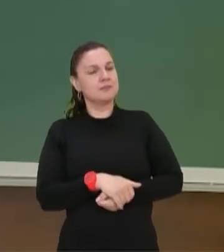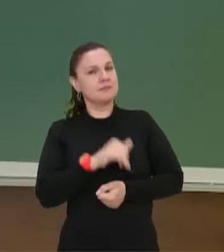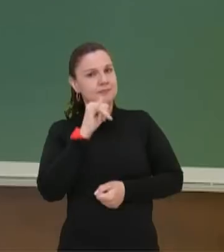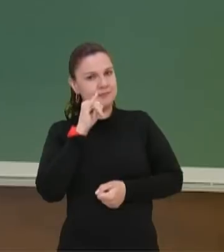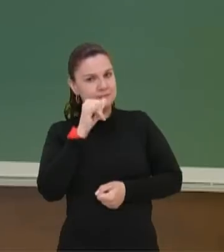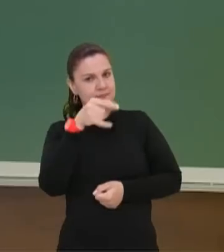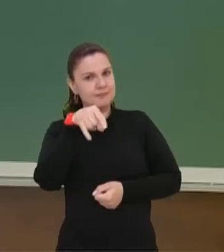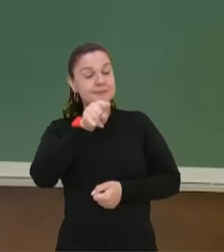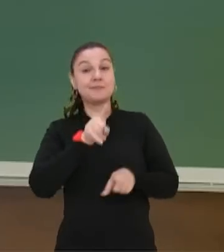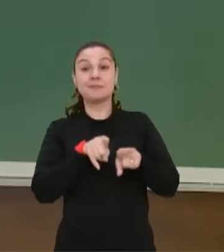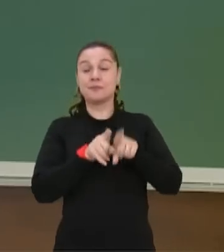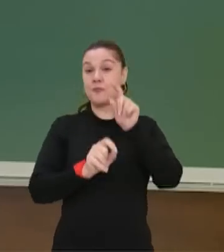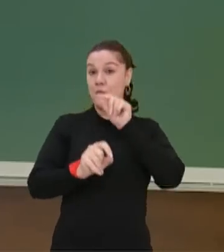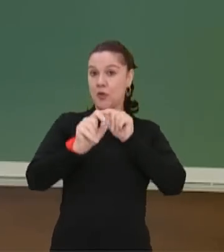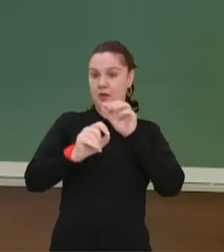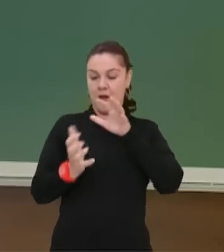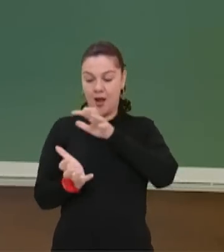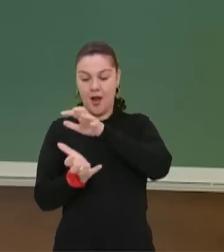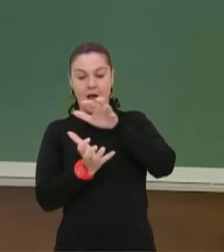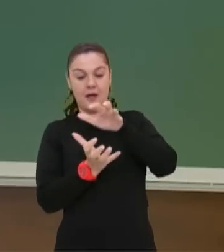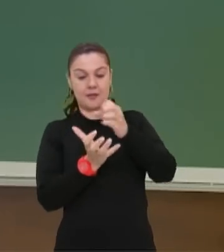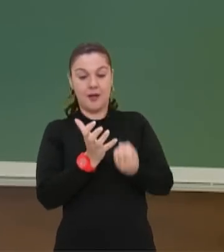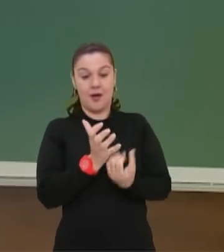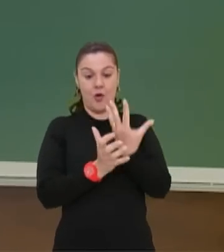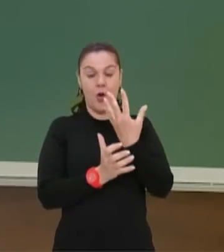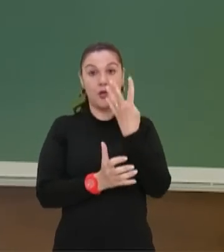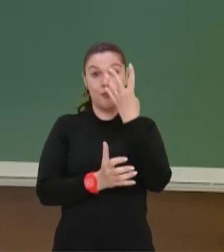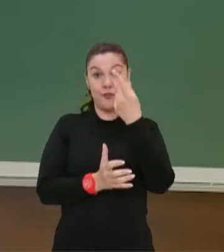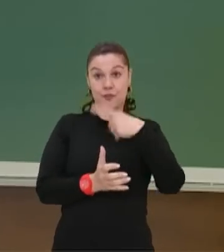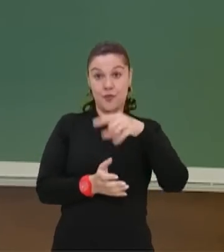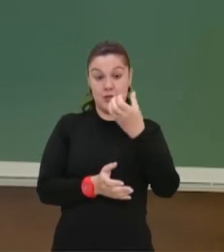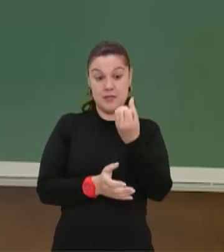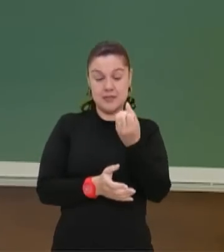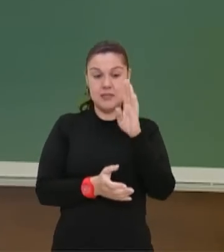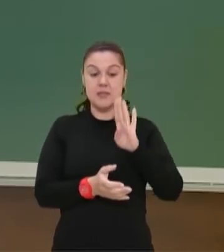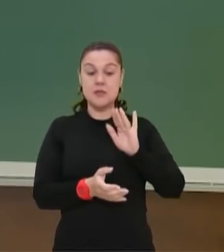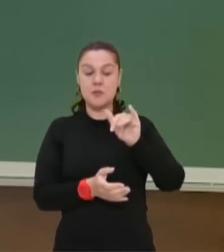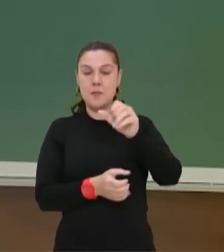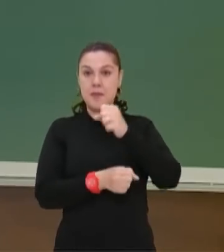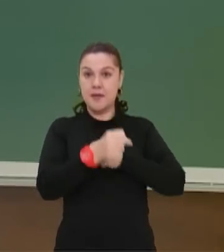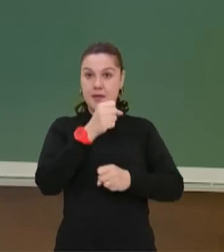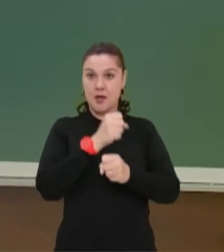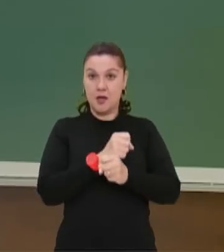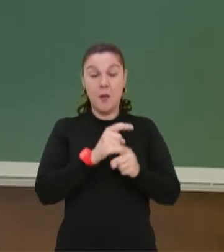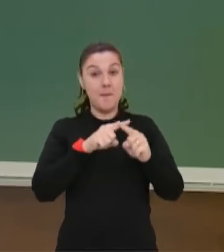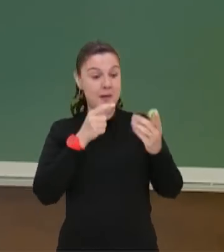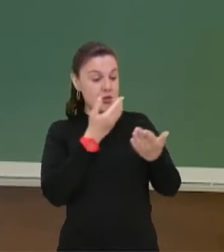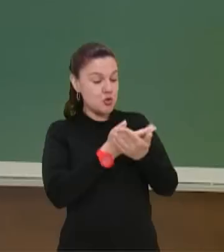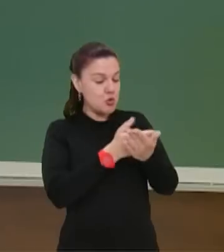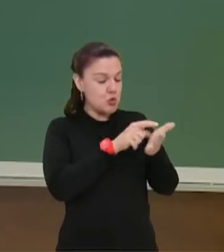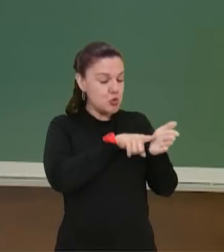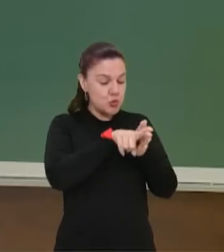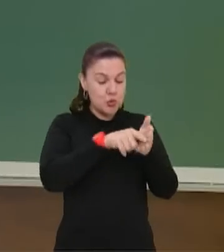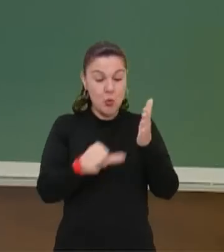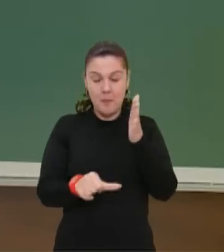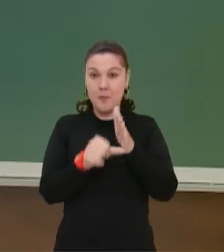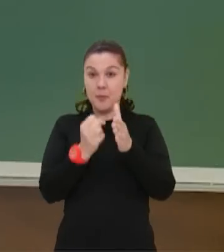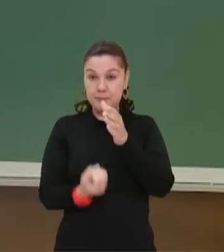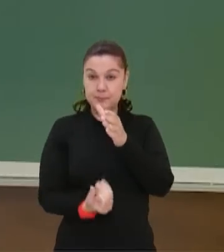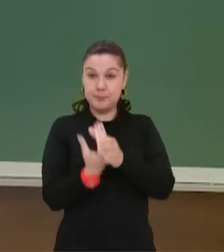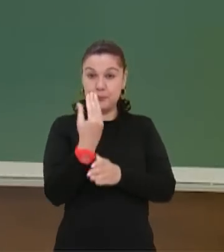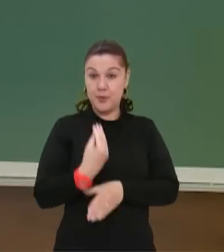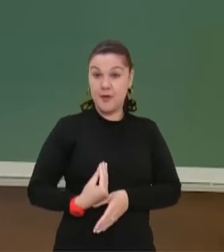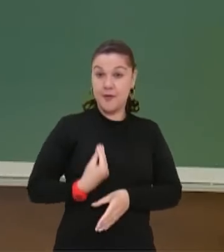para vocês que o planeta se formou há 4,6 bilhões de anos, mas os estudos apontam que o primeiro ser vivo